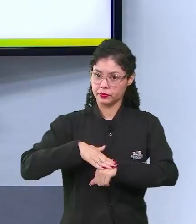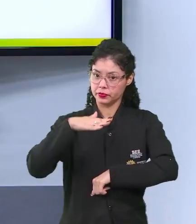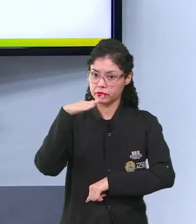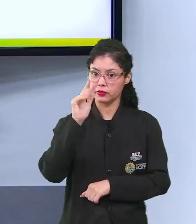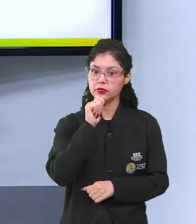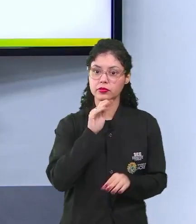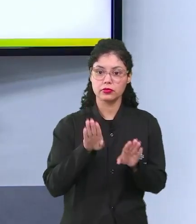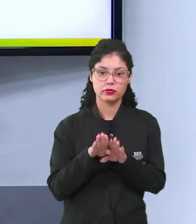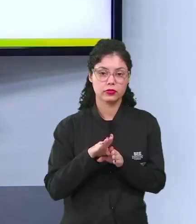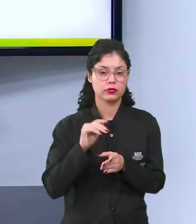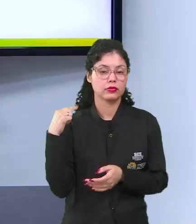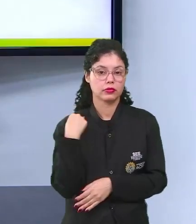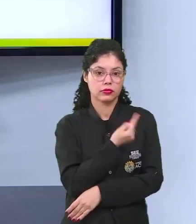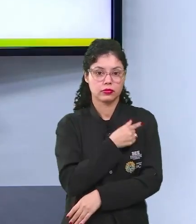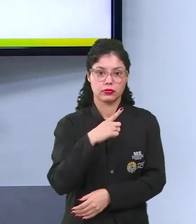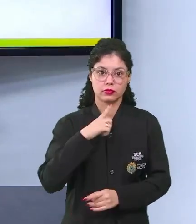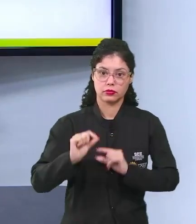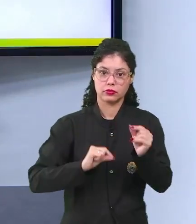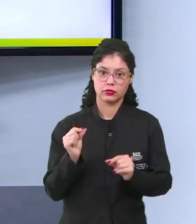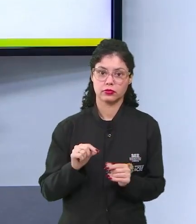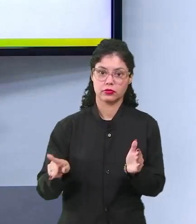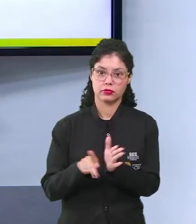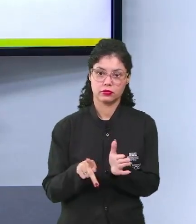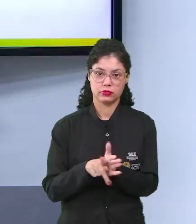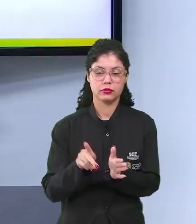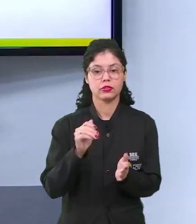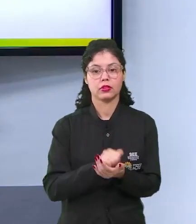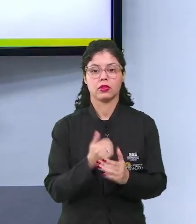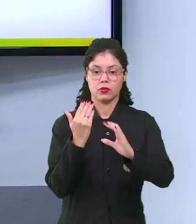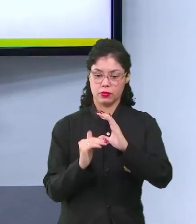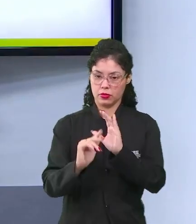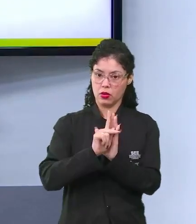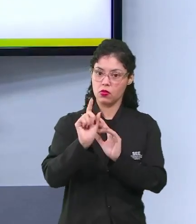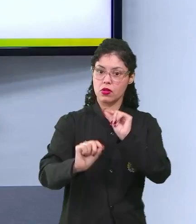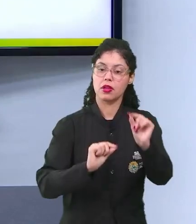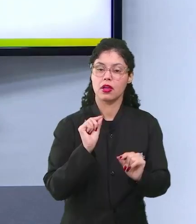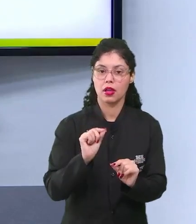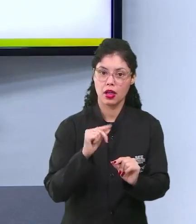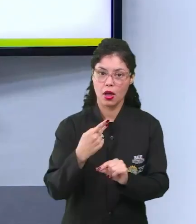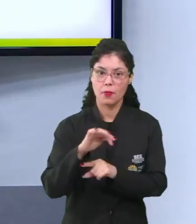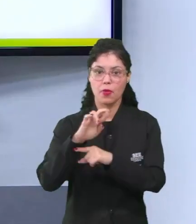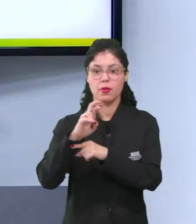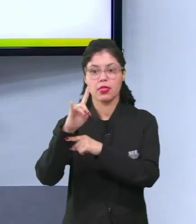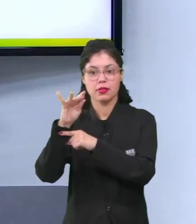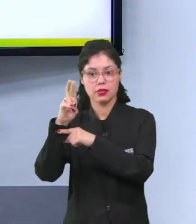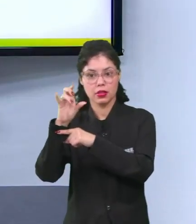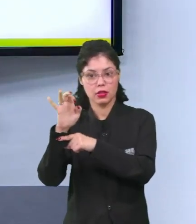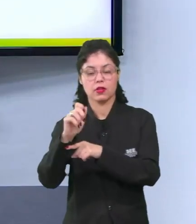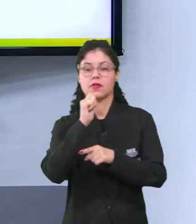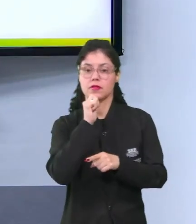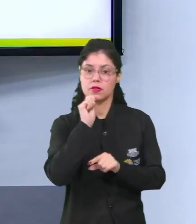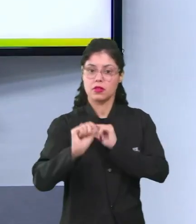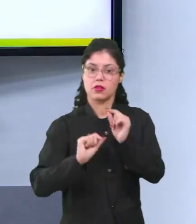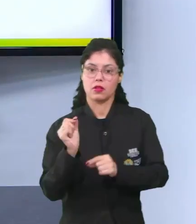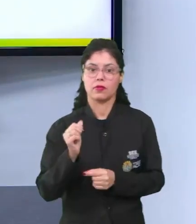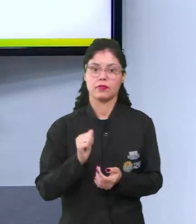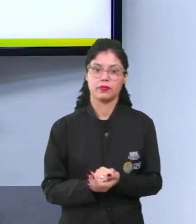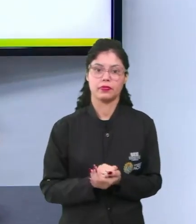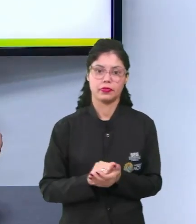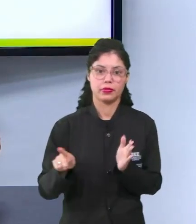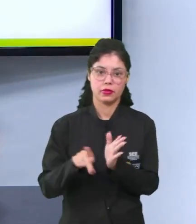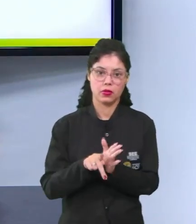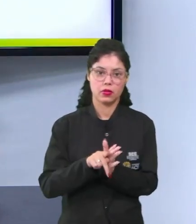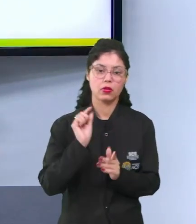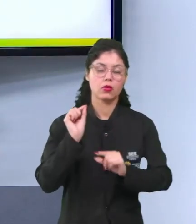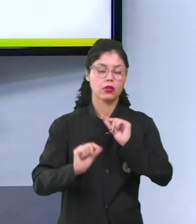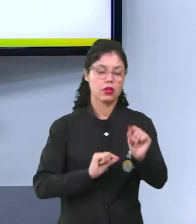menos. Mas nós temos no fetiche da publicidade aquela capacidade de ficar